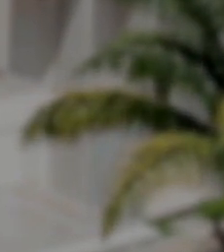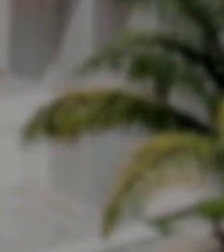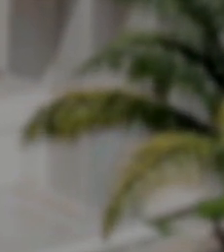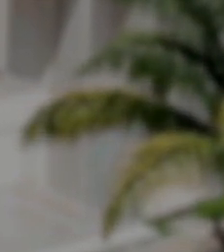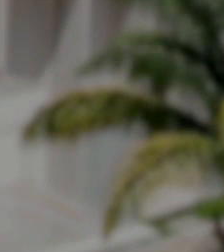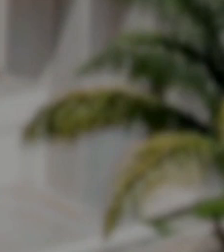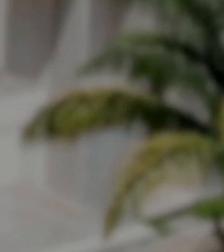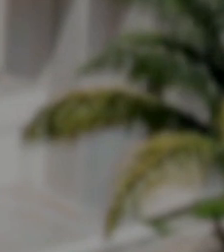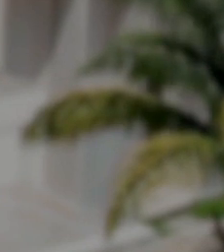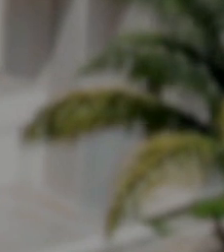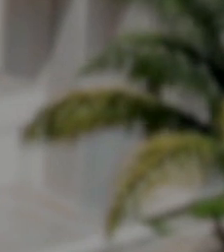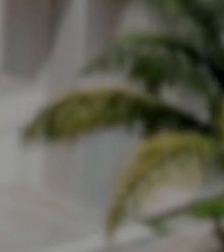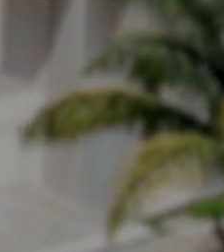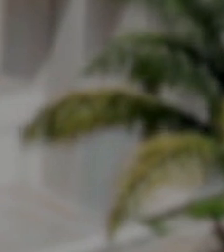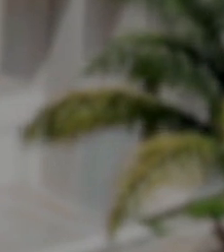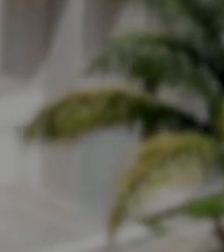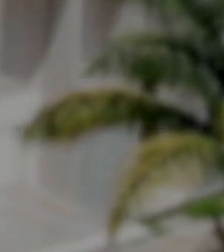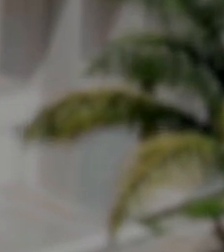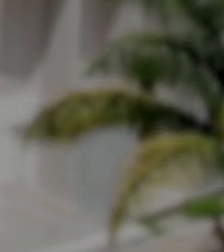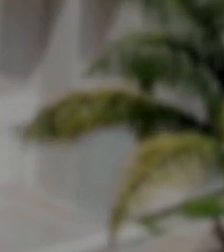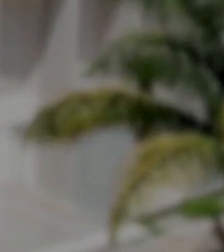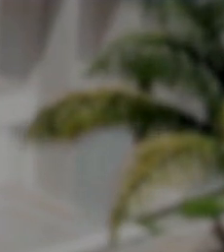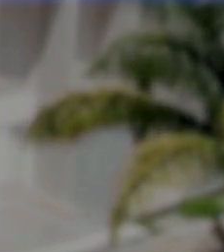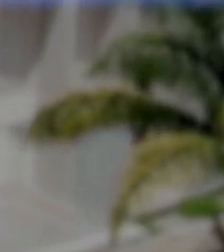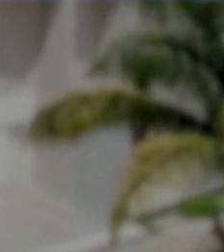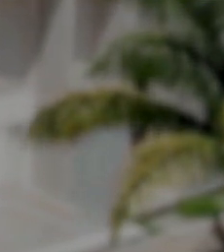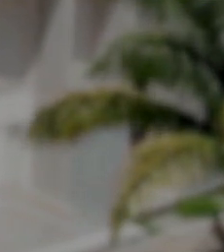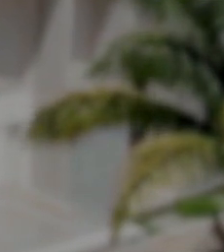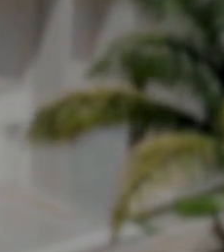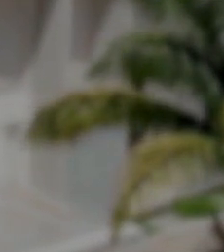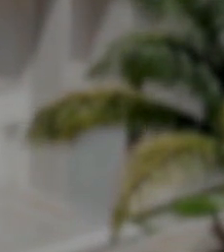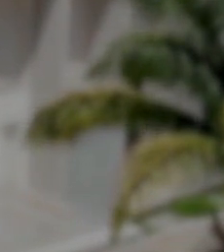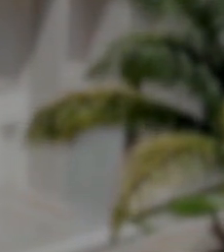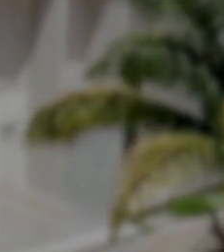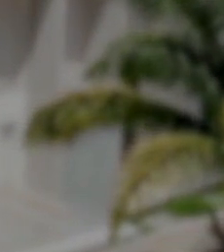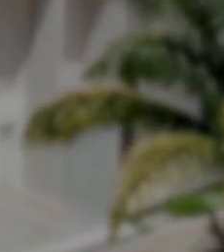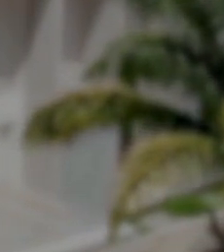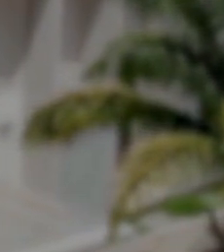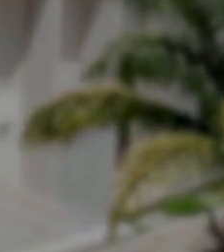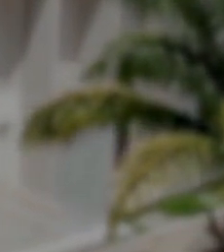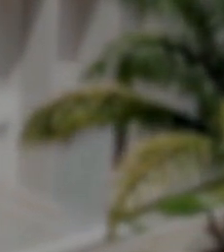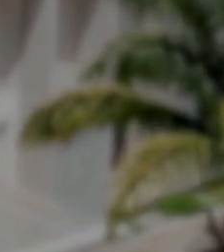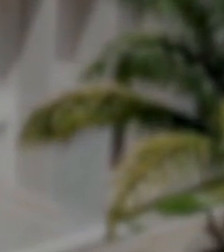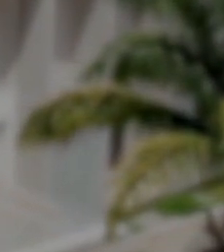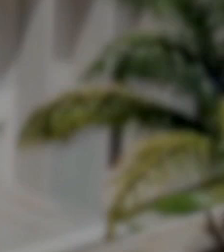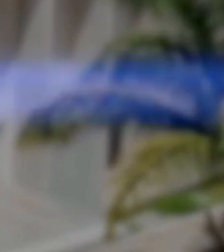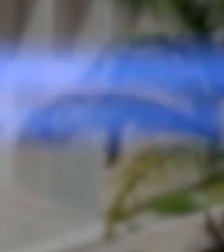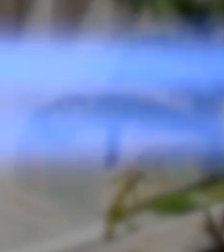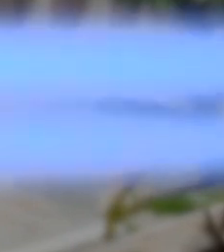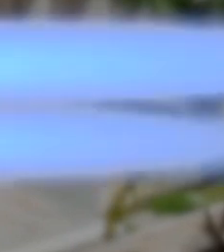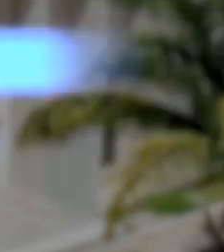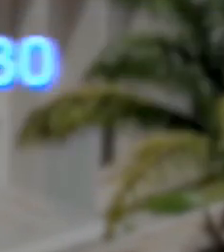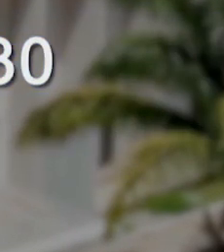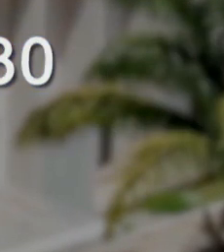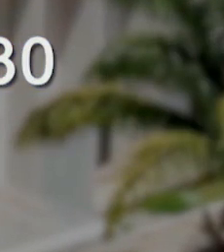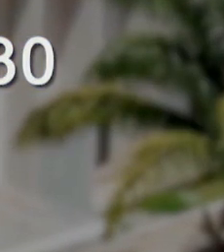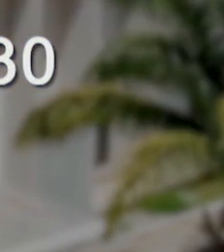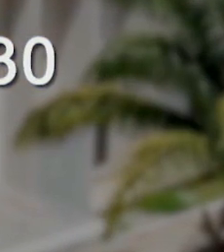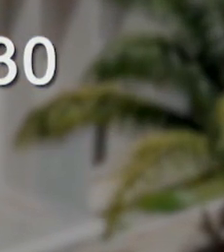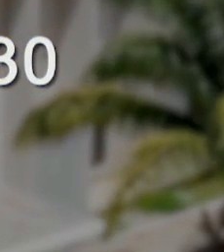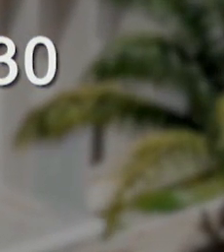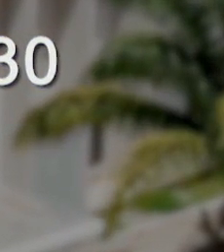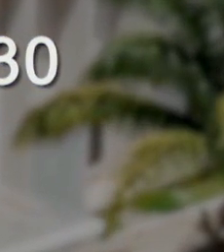nossa igreja para participarem de uma sessão de cinema a ser realizada no dia 26,